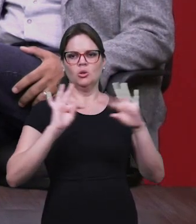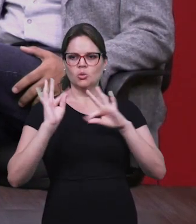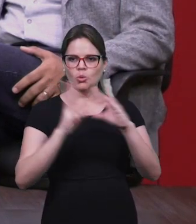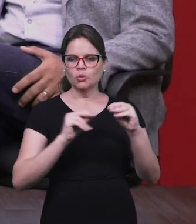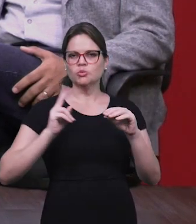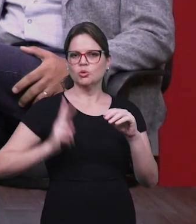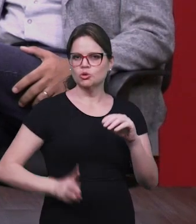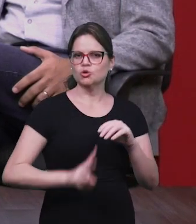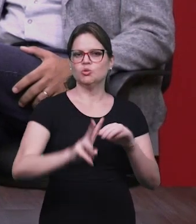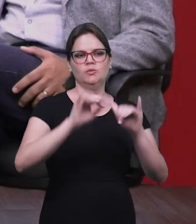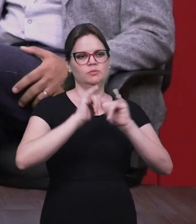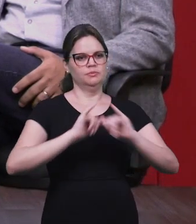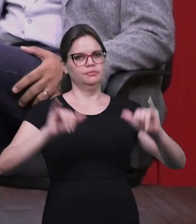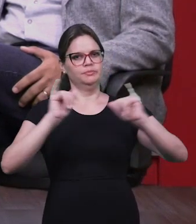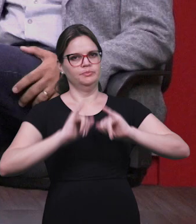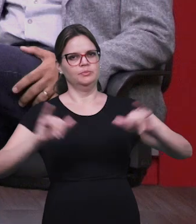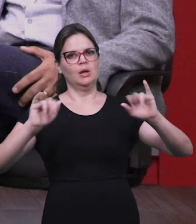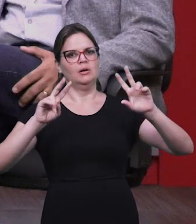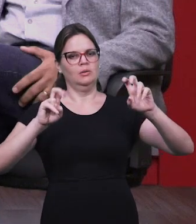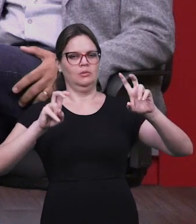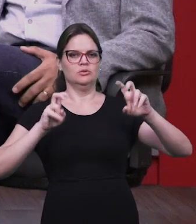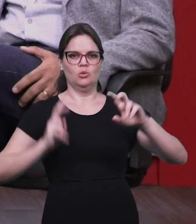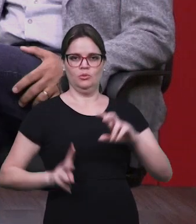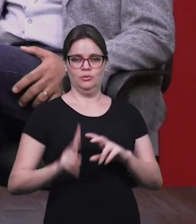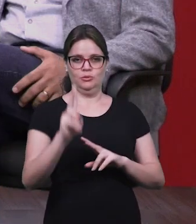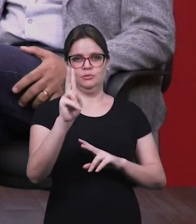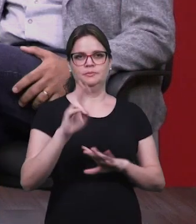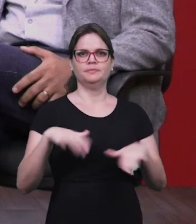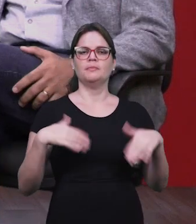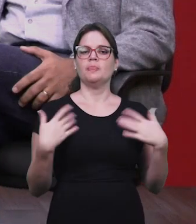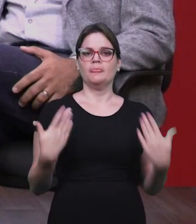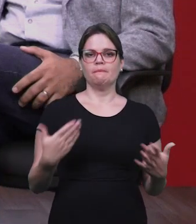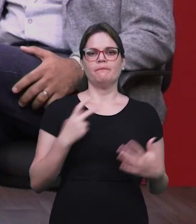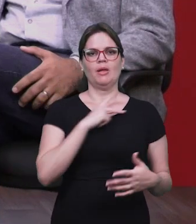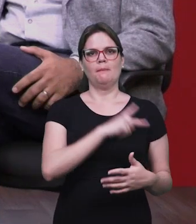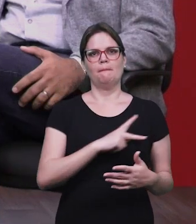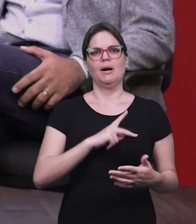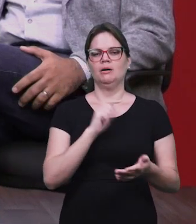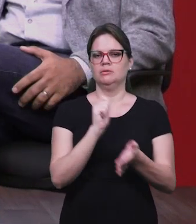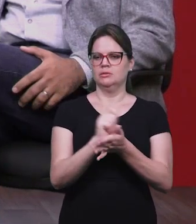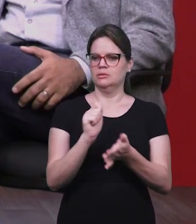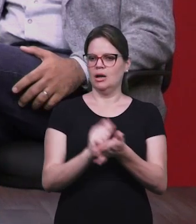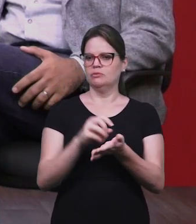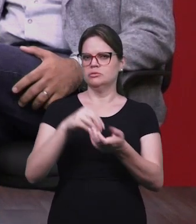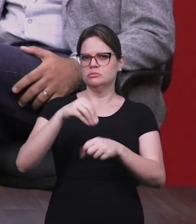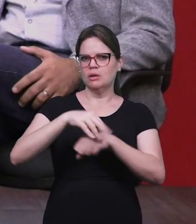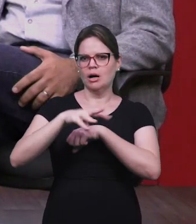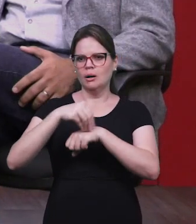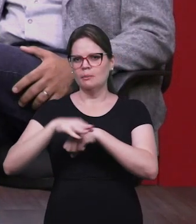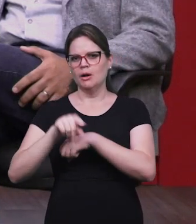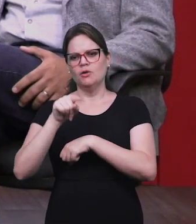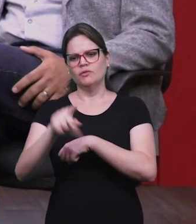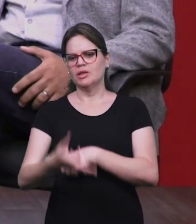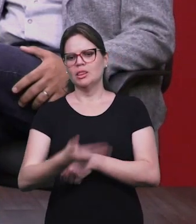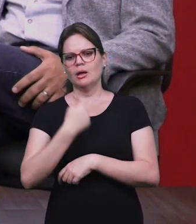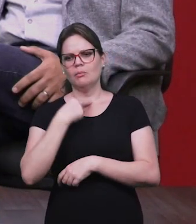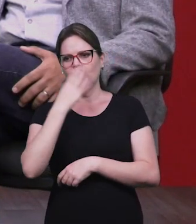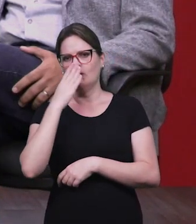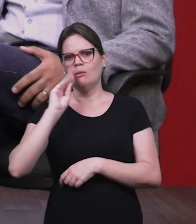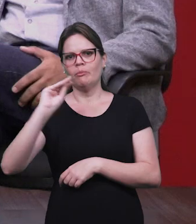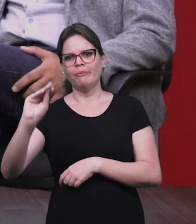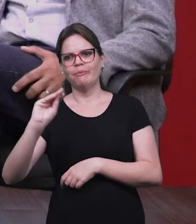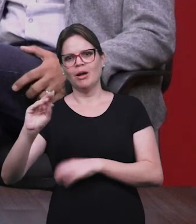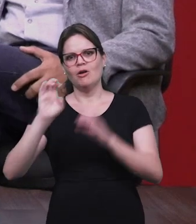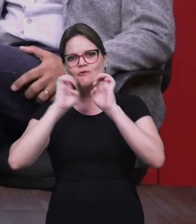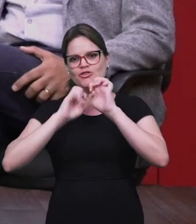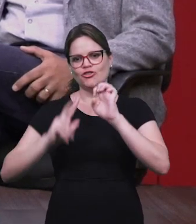muito latente aqui na carta aos Gálatas. Então, eles escrevem, né, vocês já estão passando do evangelho,